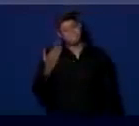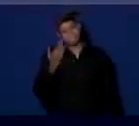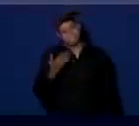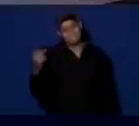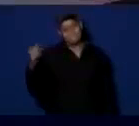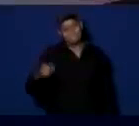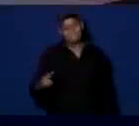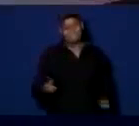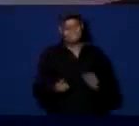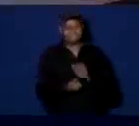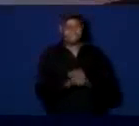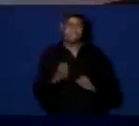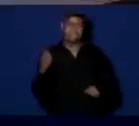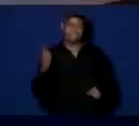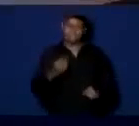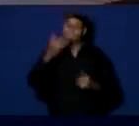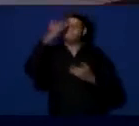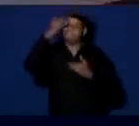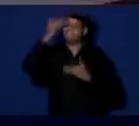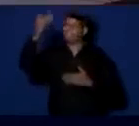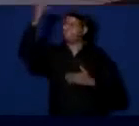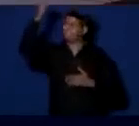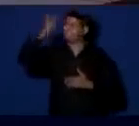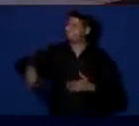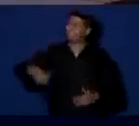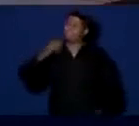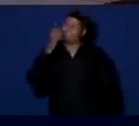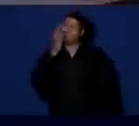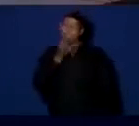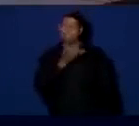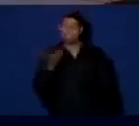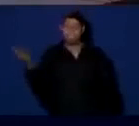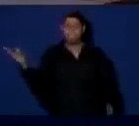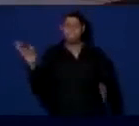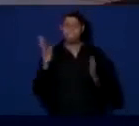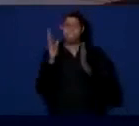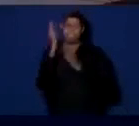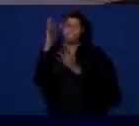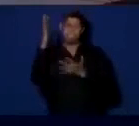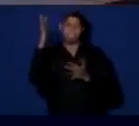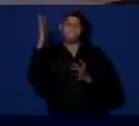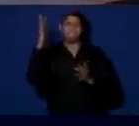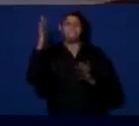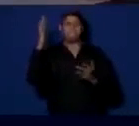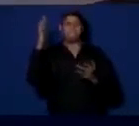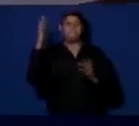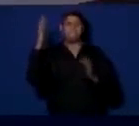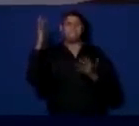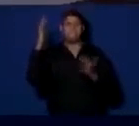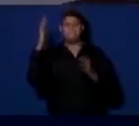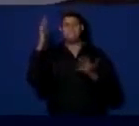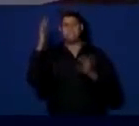vocês aqui conosco. E muito obrigado mais uma vez pela presença de todos. Tá bom? Obrigado. Obrigado.